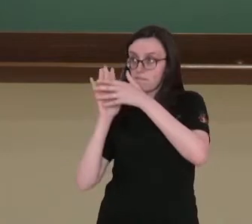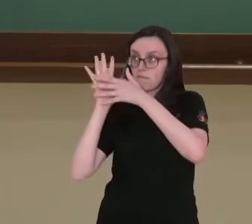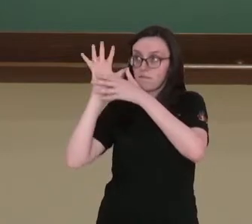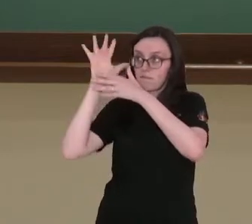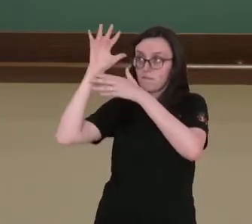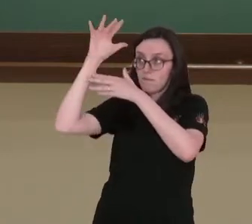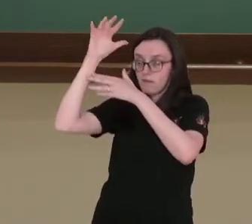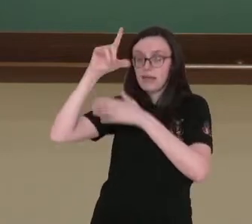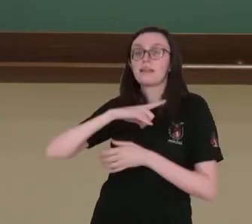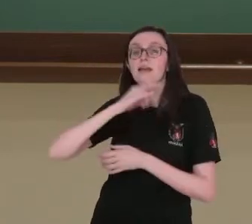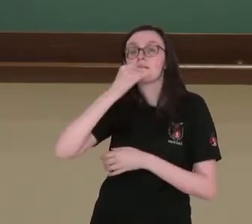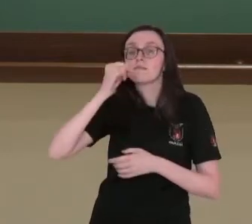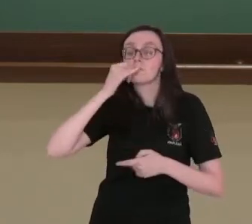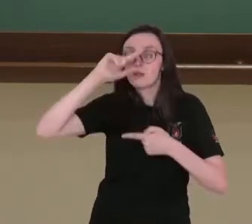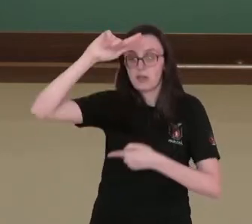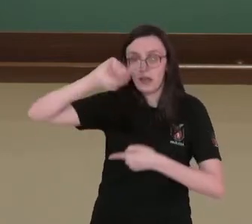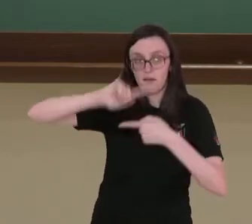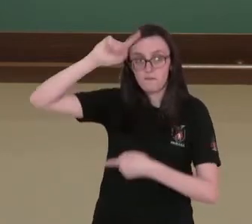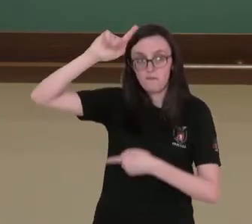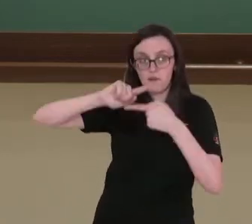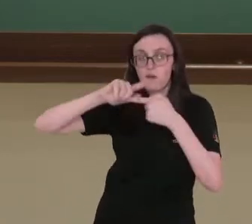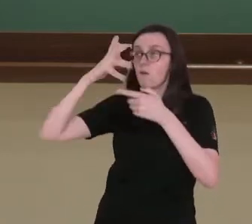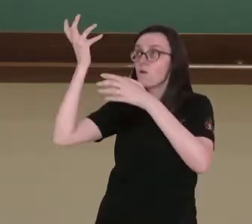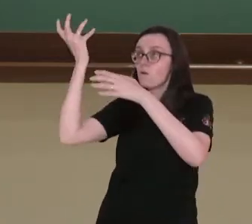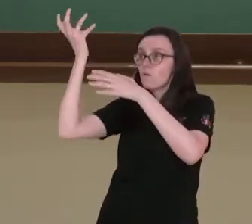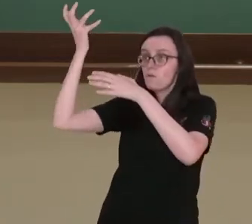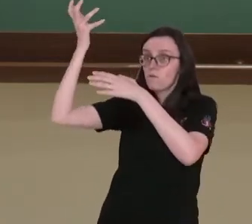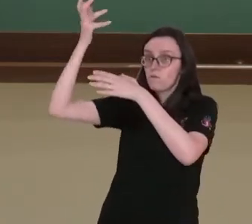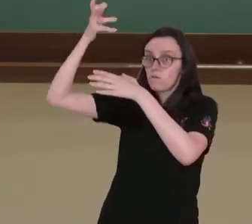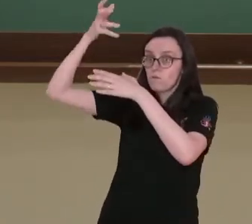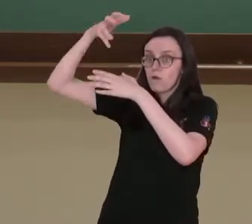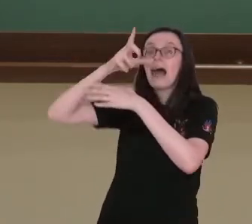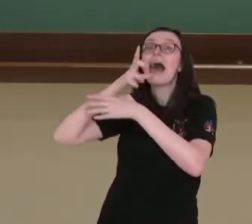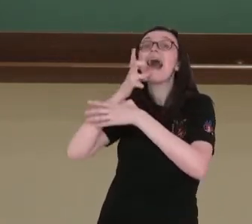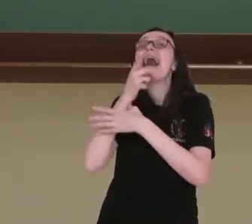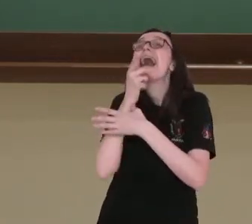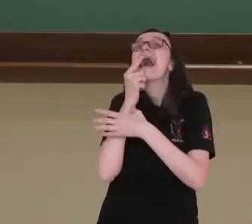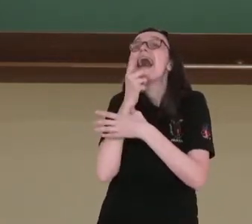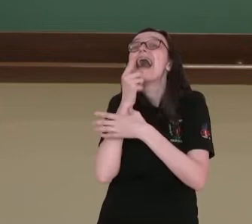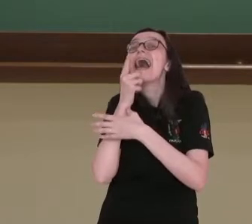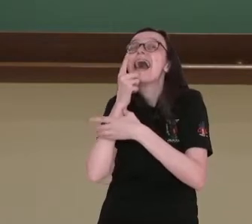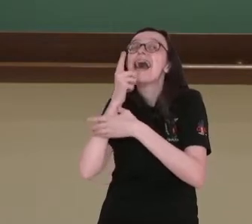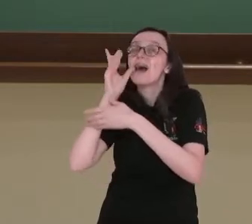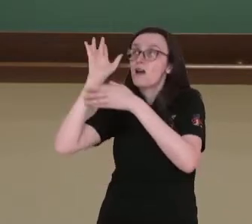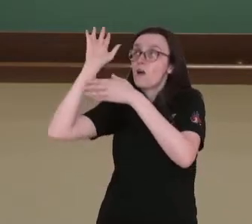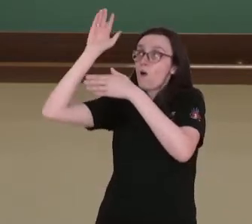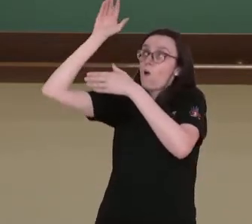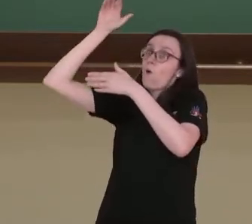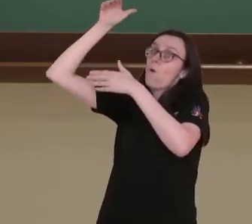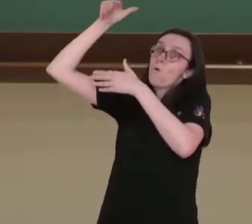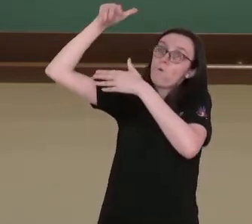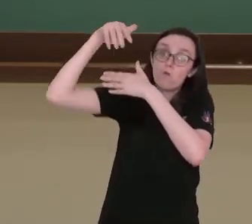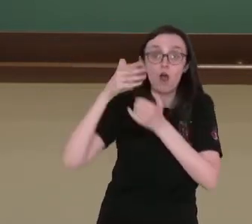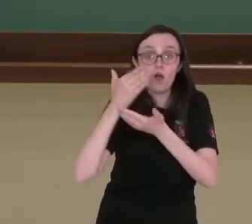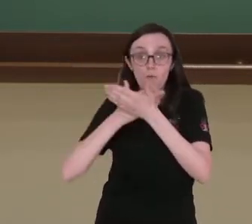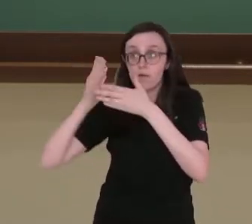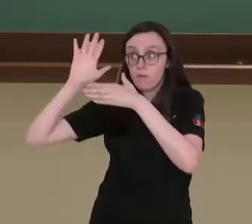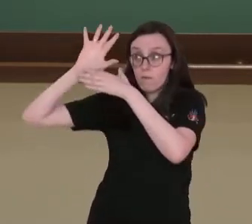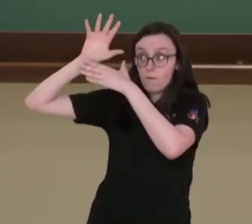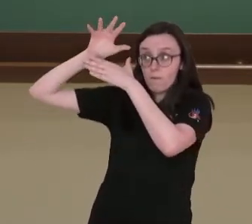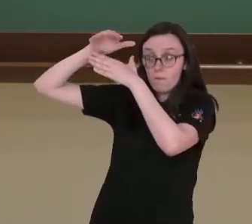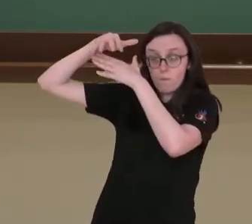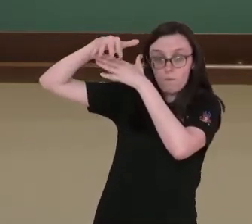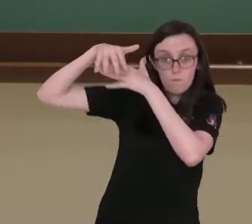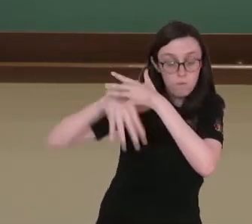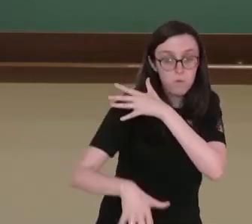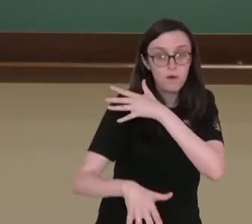de gravitacional. Quando você libera lá, a água desce, ela perde a altura, ela diminui a energia gravitacional